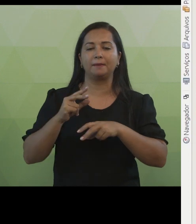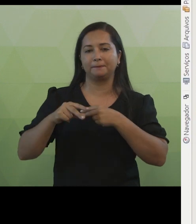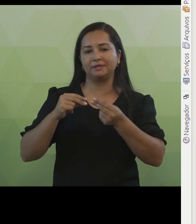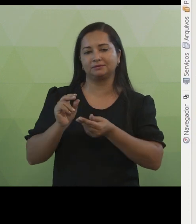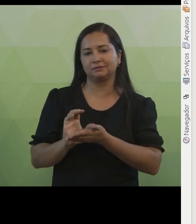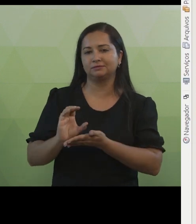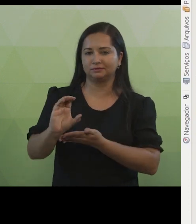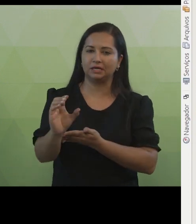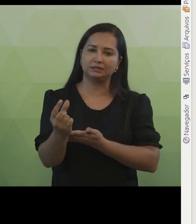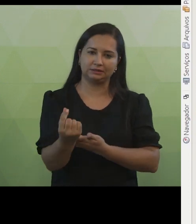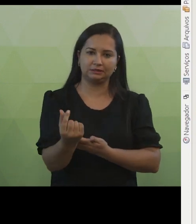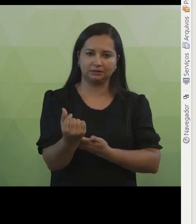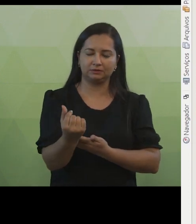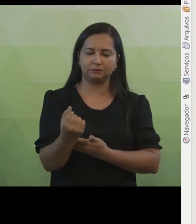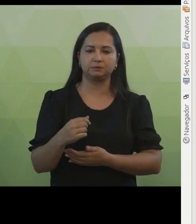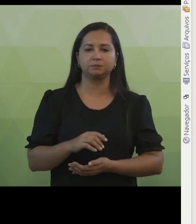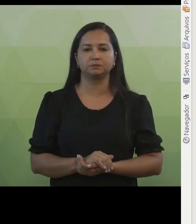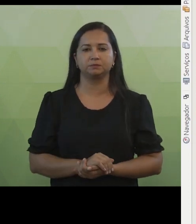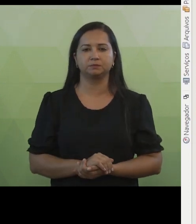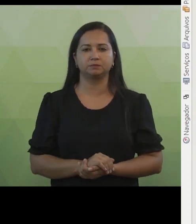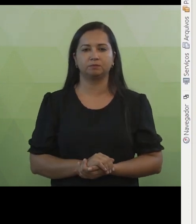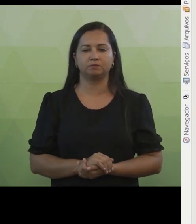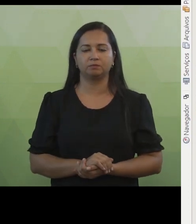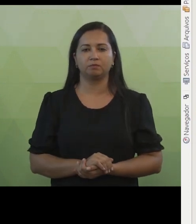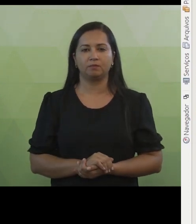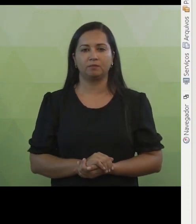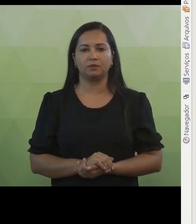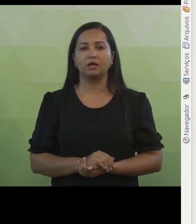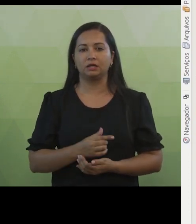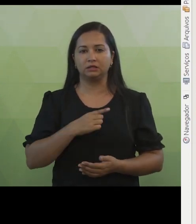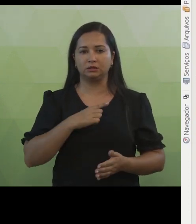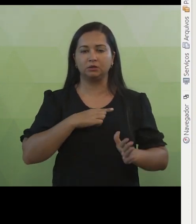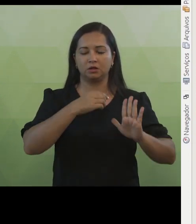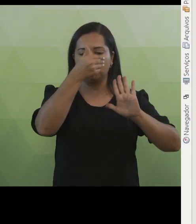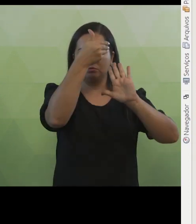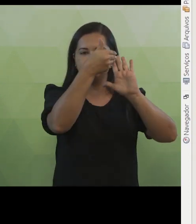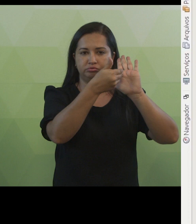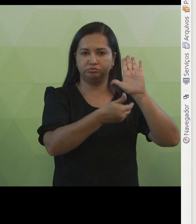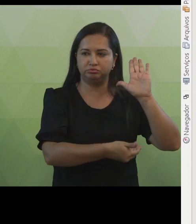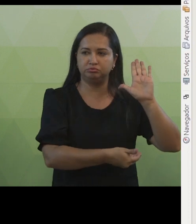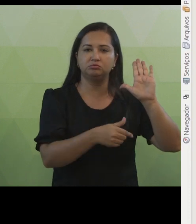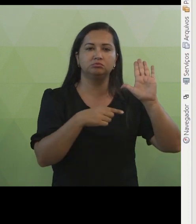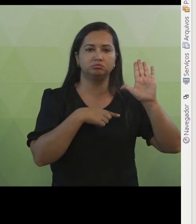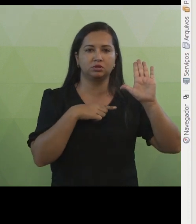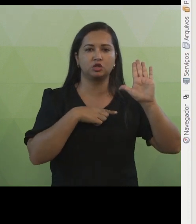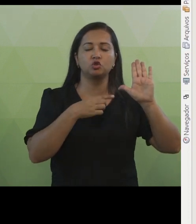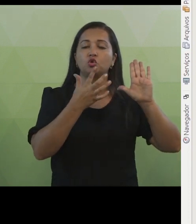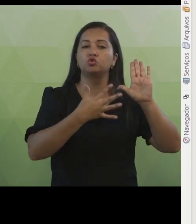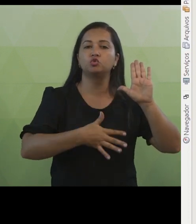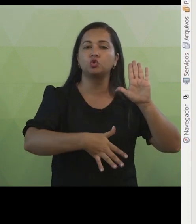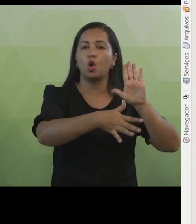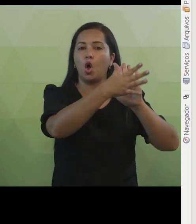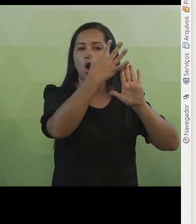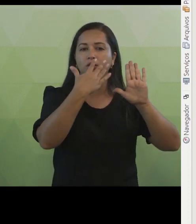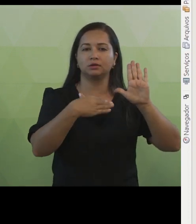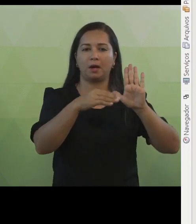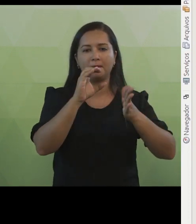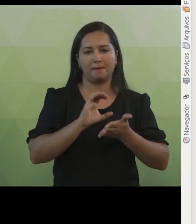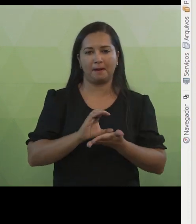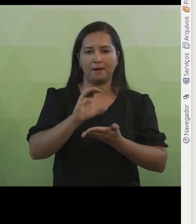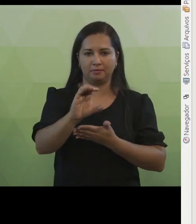de bonificações, ela tem o seu atributo do total de bonificações, que vai ser o somatório de todas